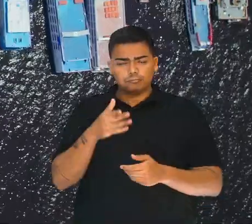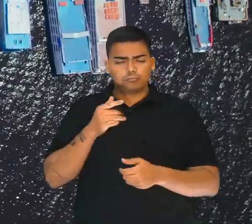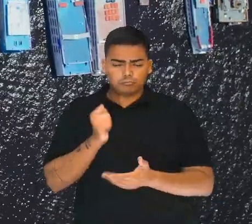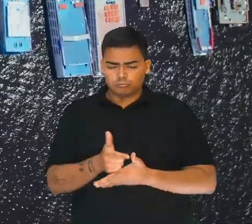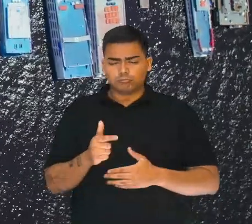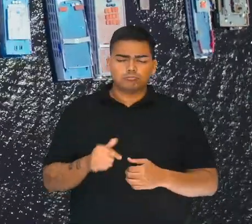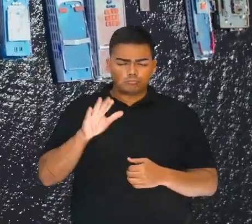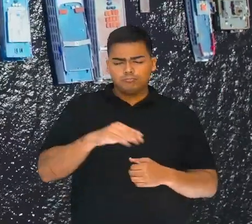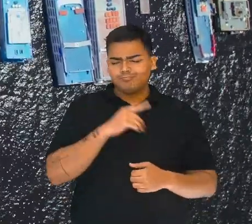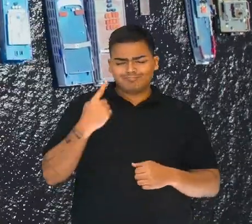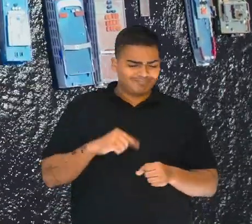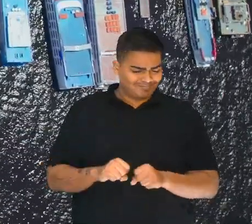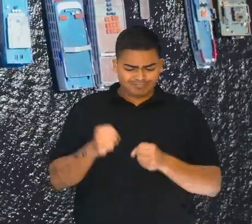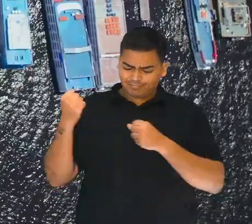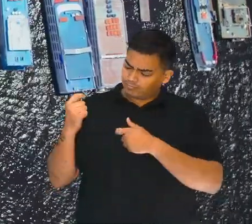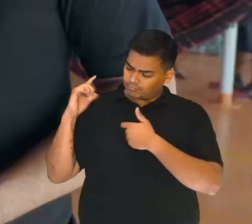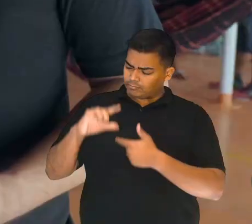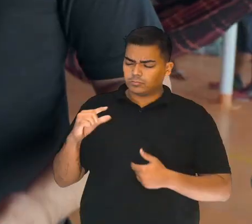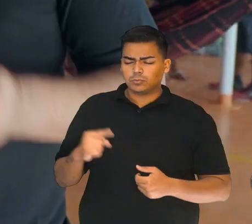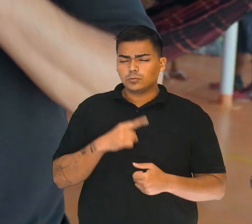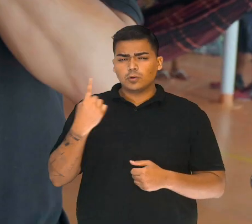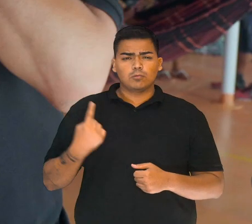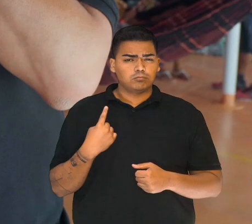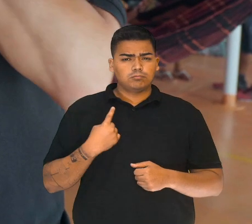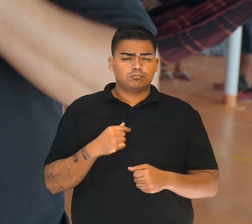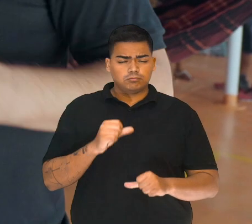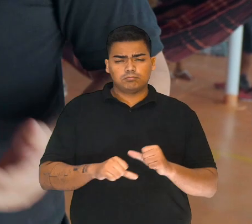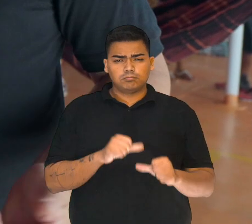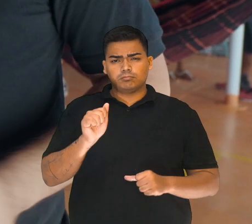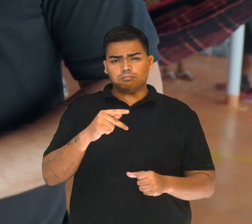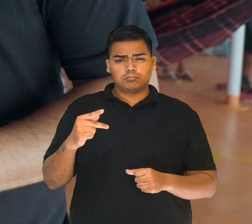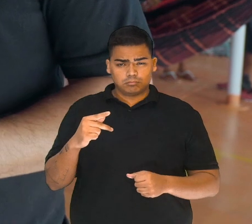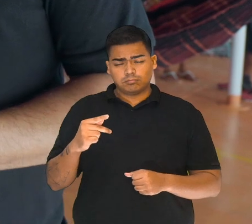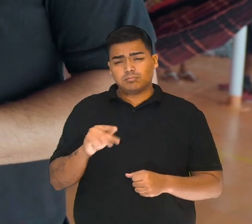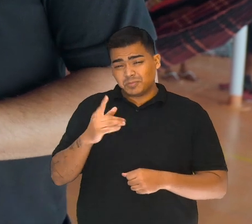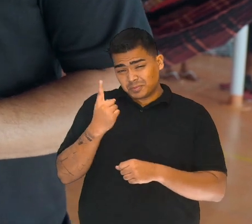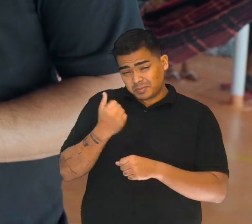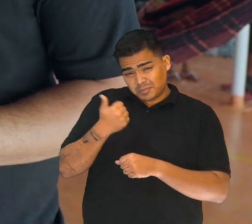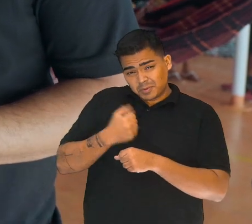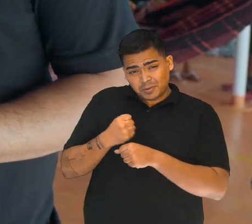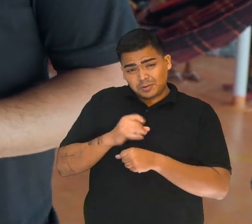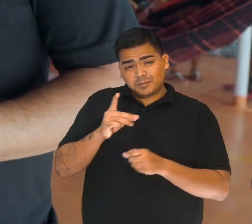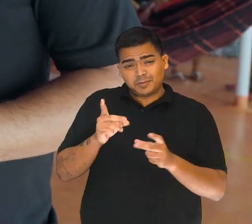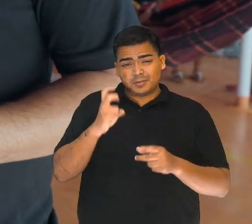passagem. Imagine só a quebra de paradigma que foi isso, né? Tanto é que no nosso primeiro ano a gente vendeu só 5 passagens.